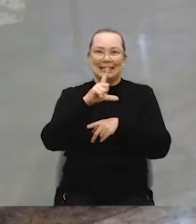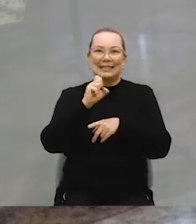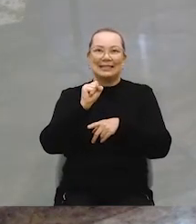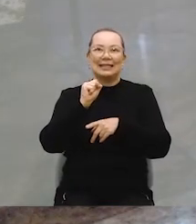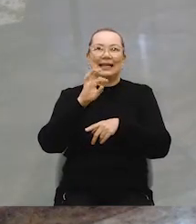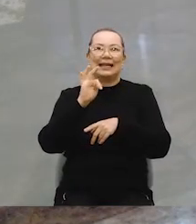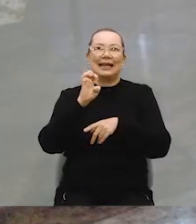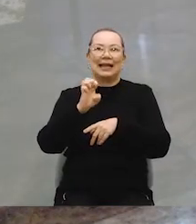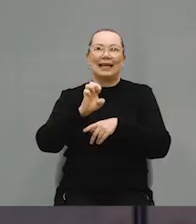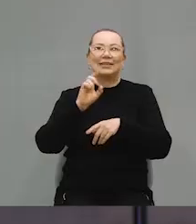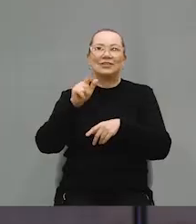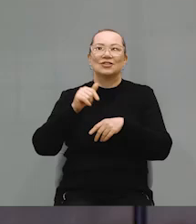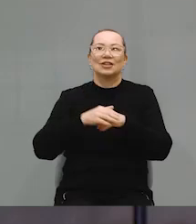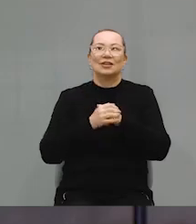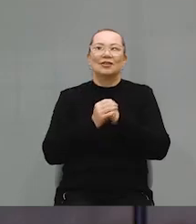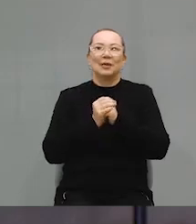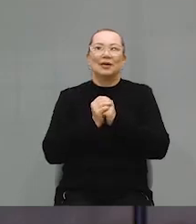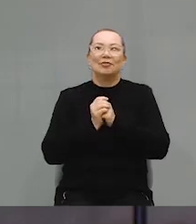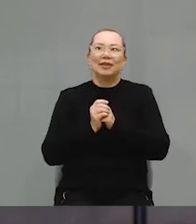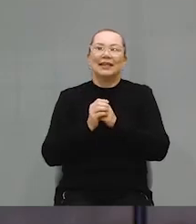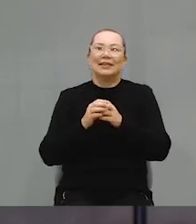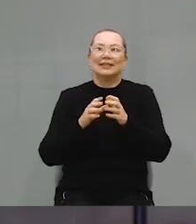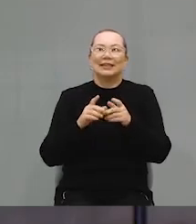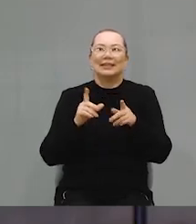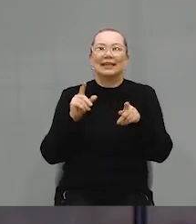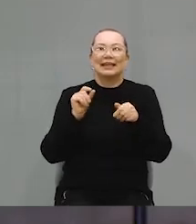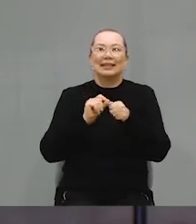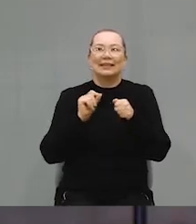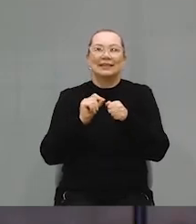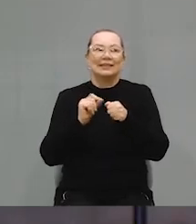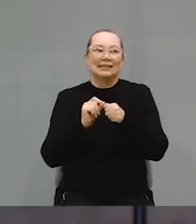mando a frase. A nossa dinâmica é o seguinte, tá? Eu faço o texto e mando para o